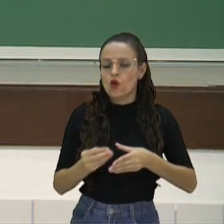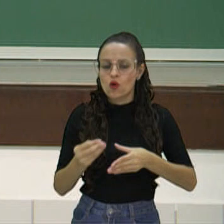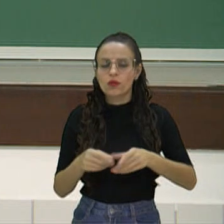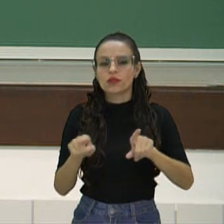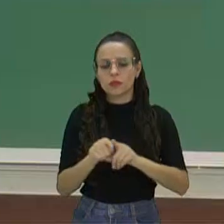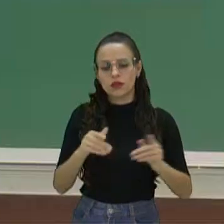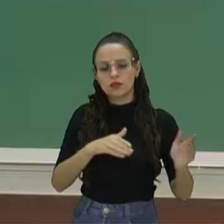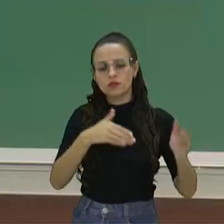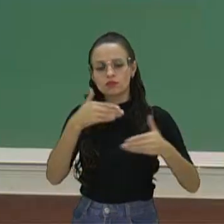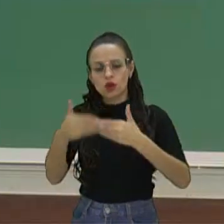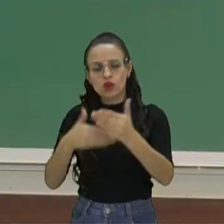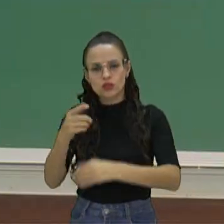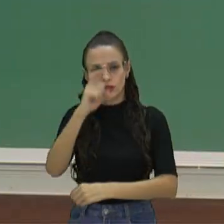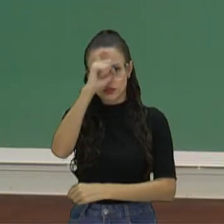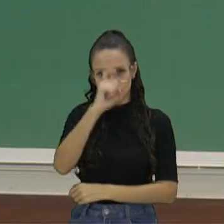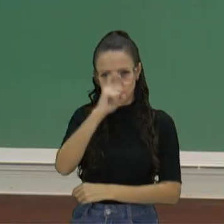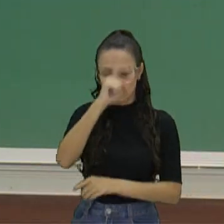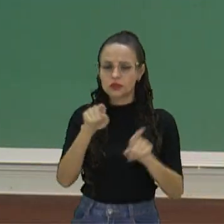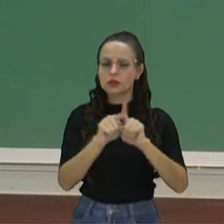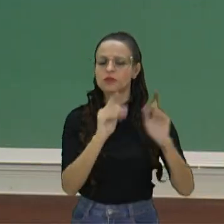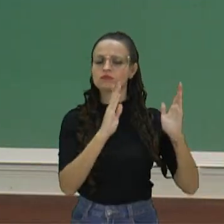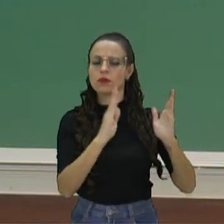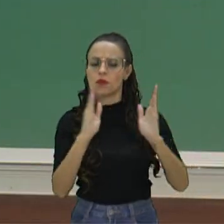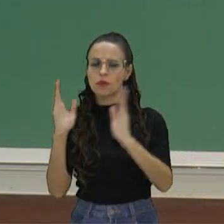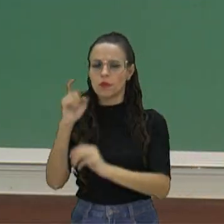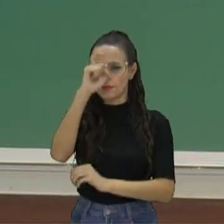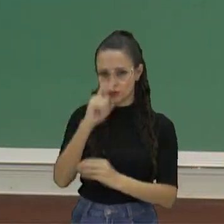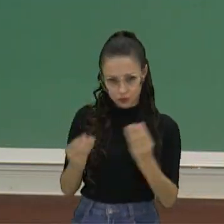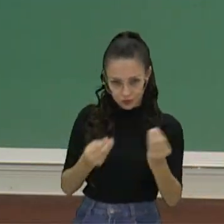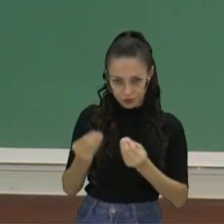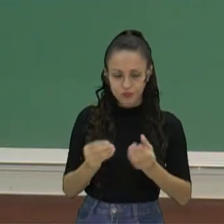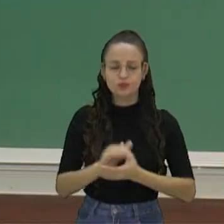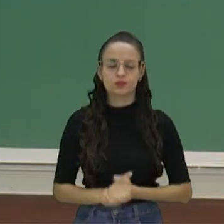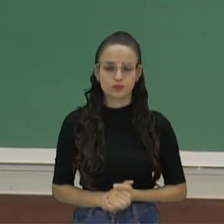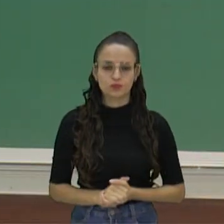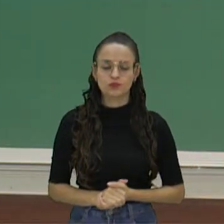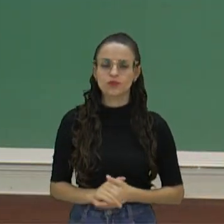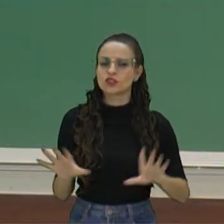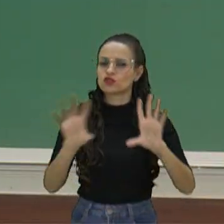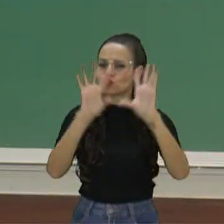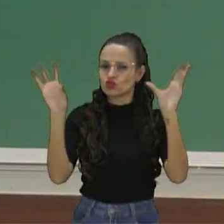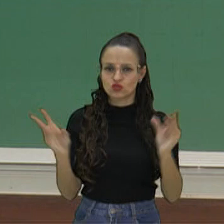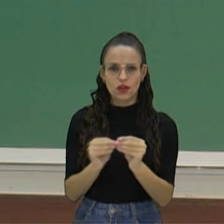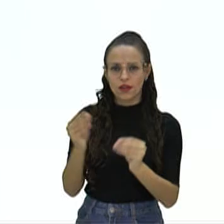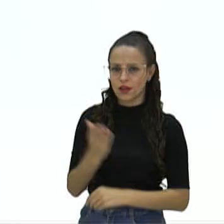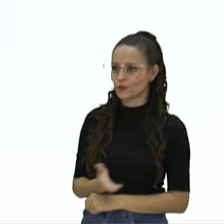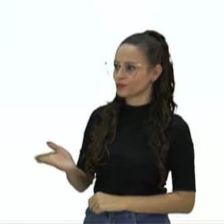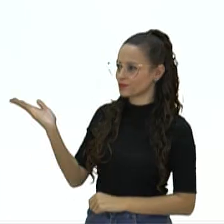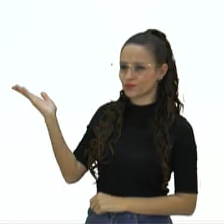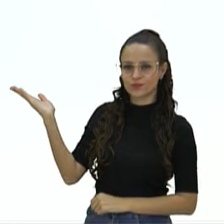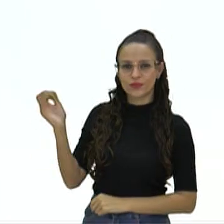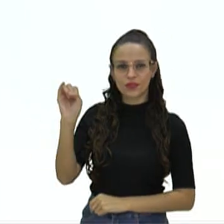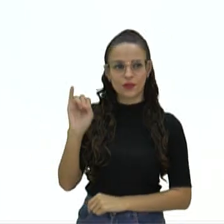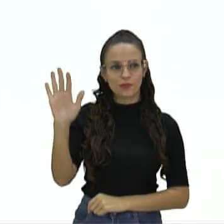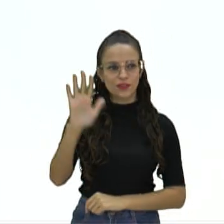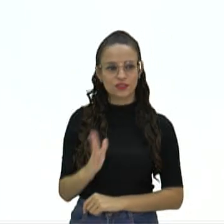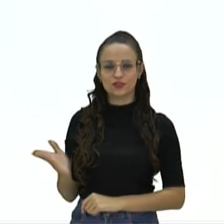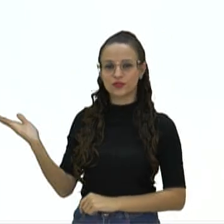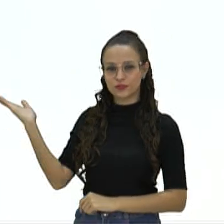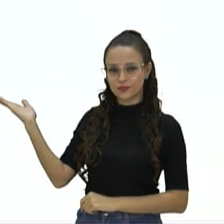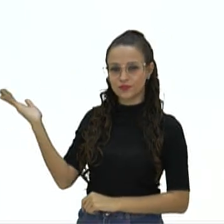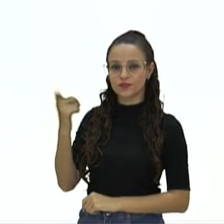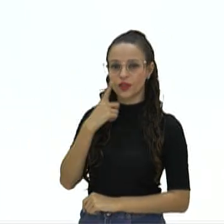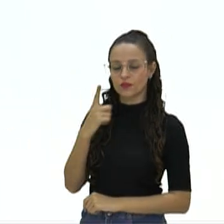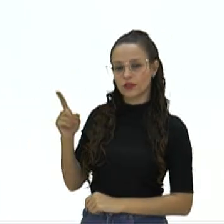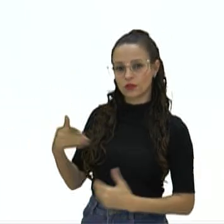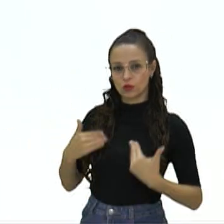é, enfim, o ciclo menstrual. Muito bem. De um modo geral, numa imagem bem bacana aqui, a gente vê parte do